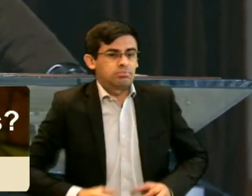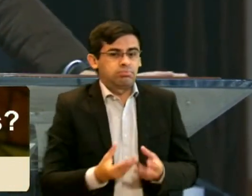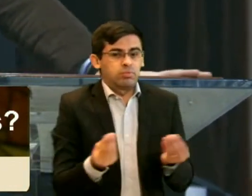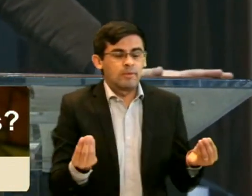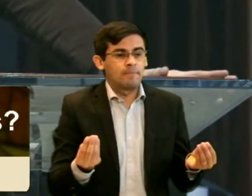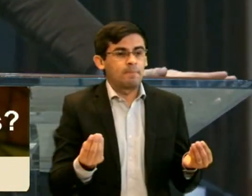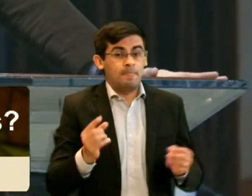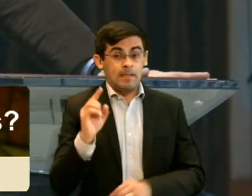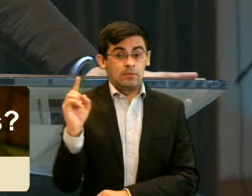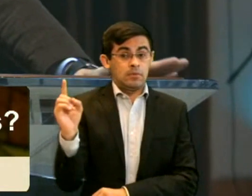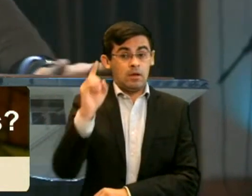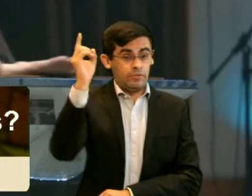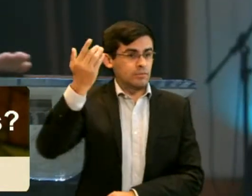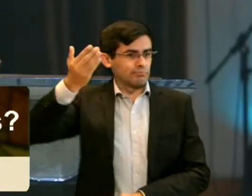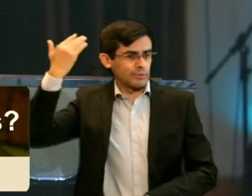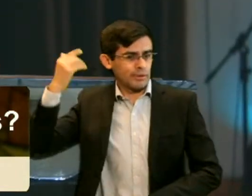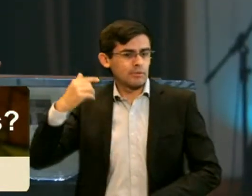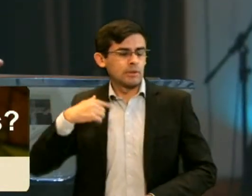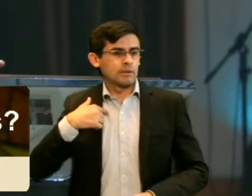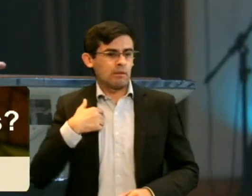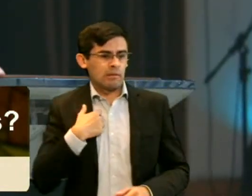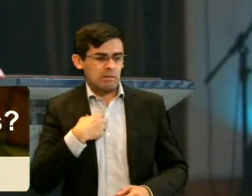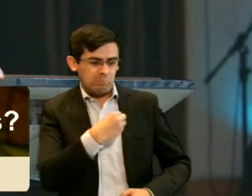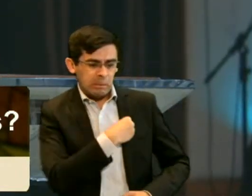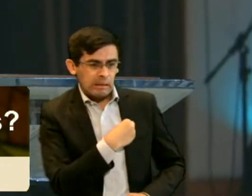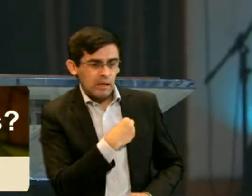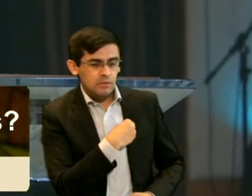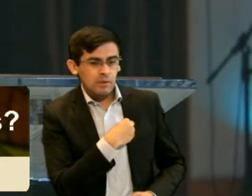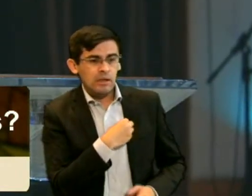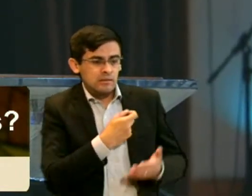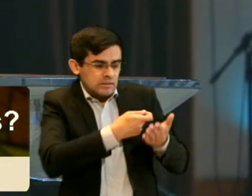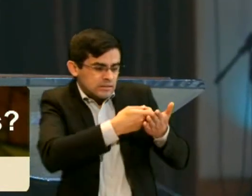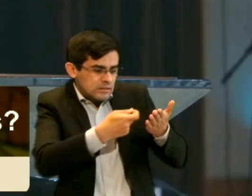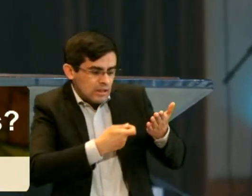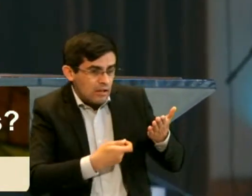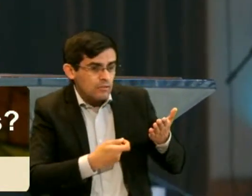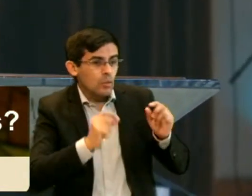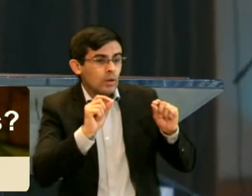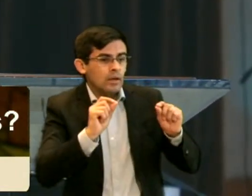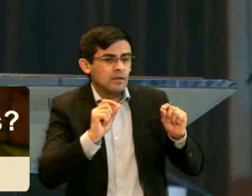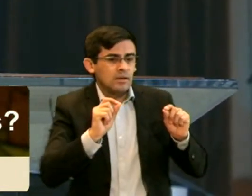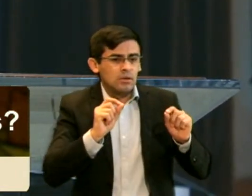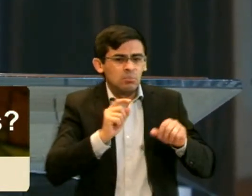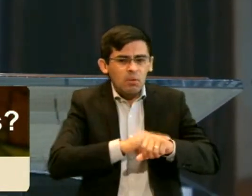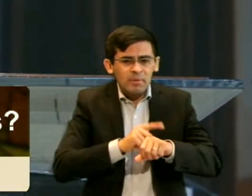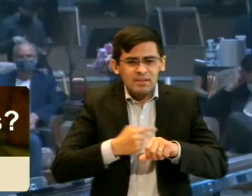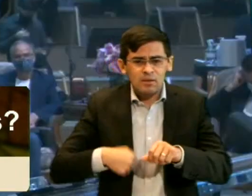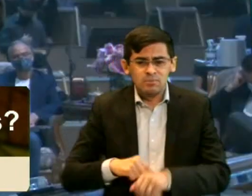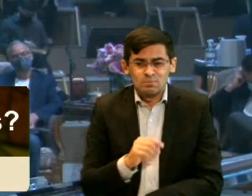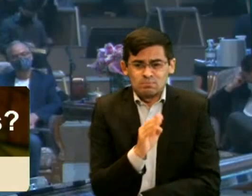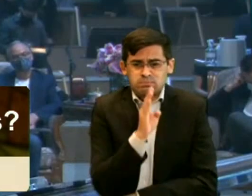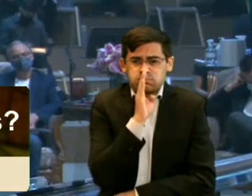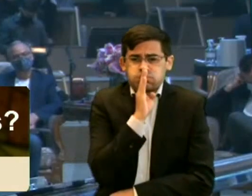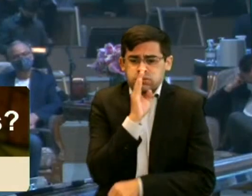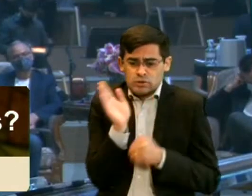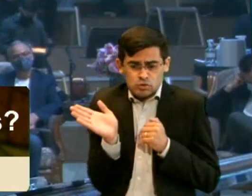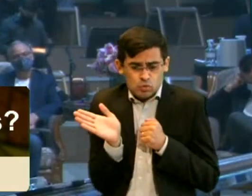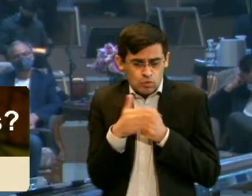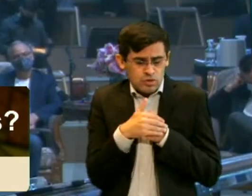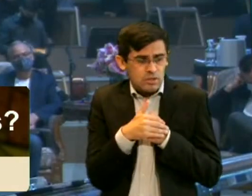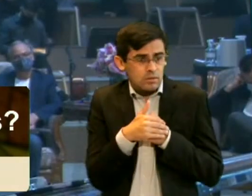Davi, quando está em pecado, o salmo que ele escreve, ele diz: enquanto eu calei o meu pecado, os